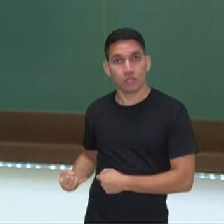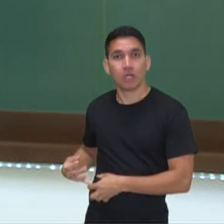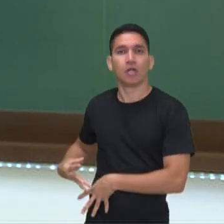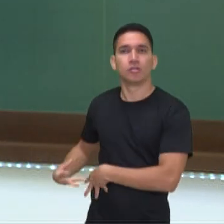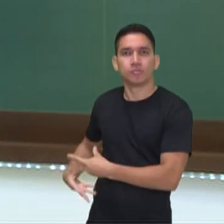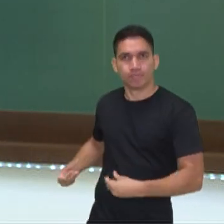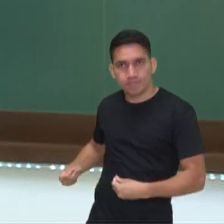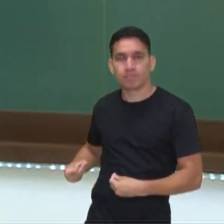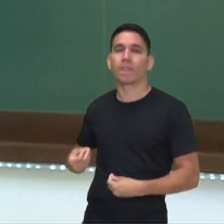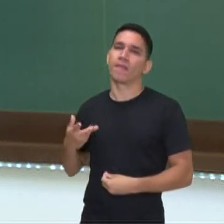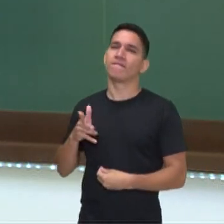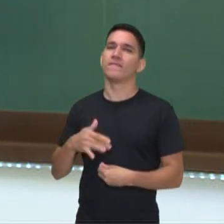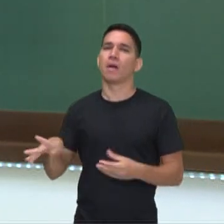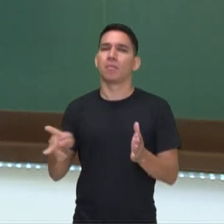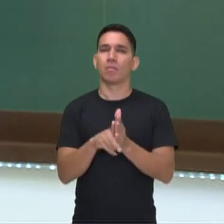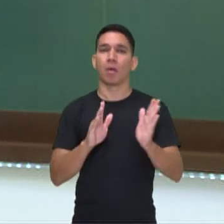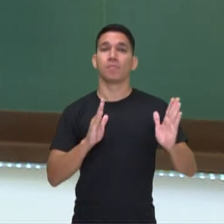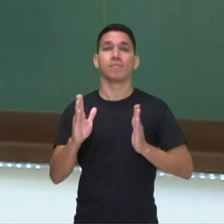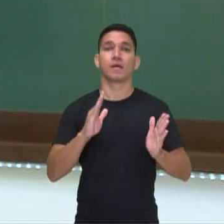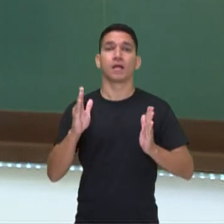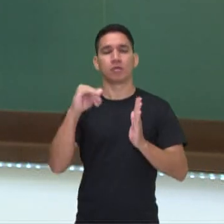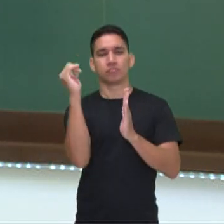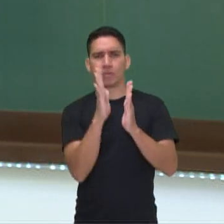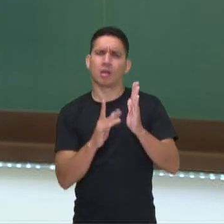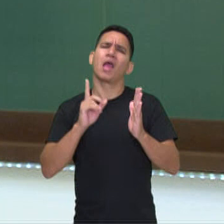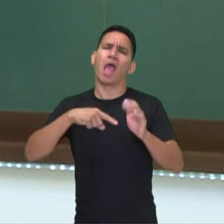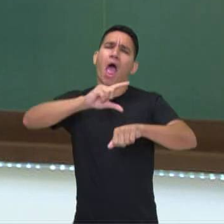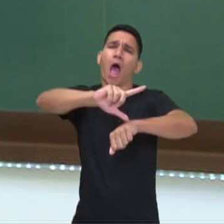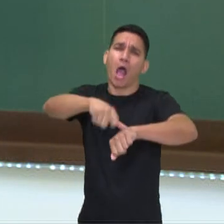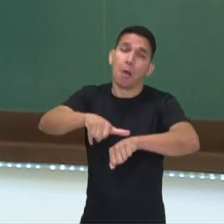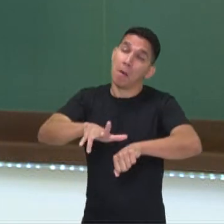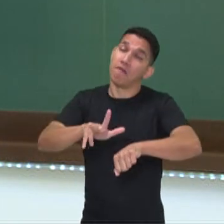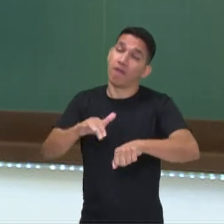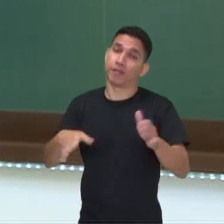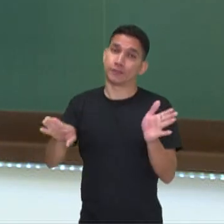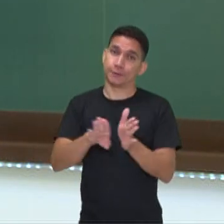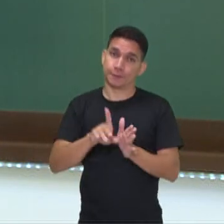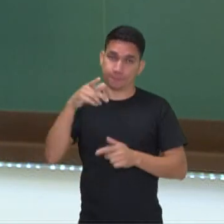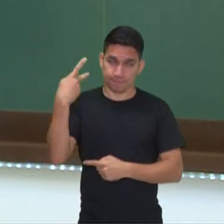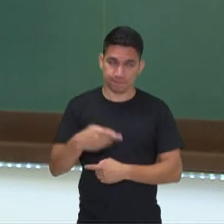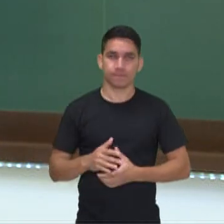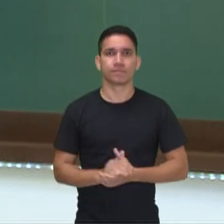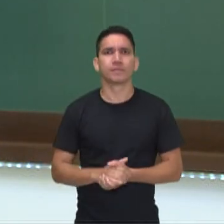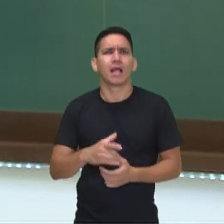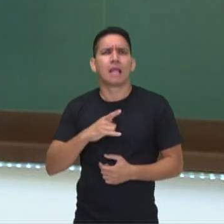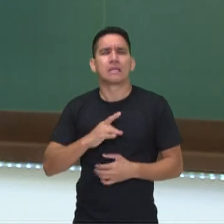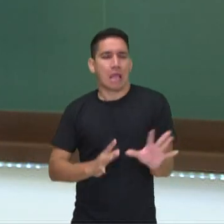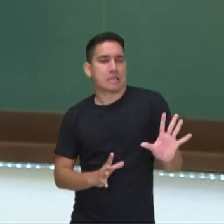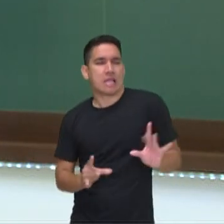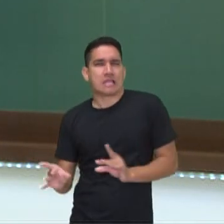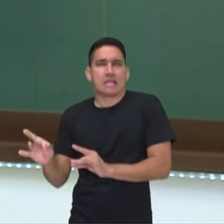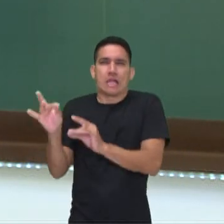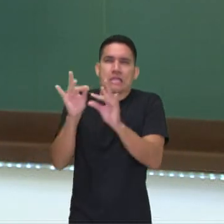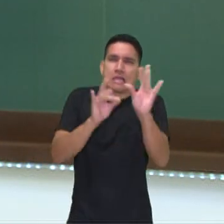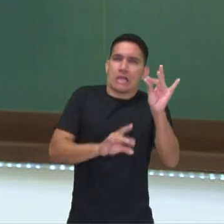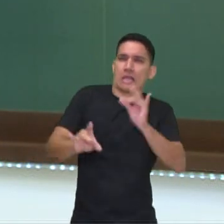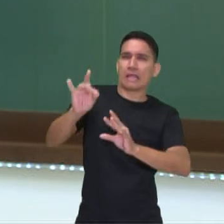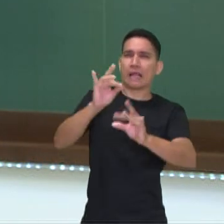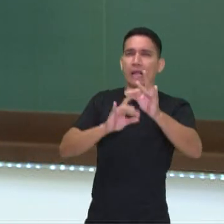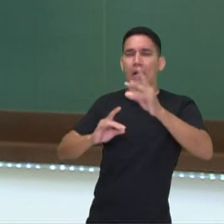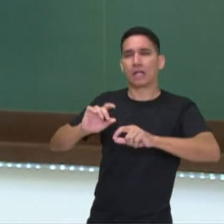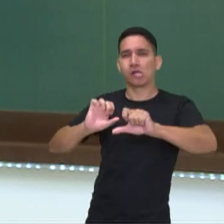nosso barroco, né? Mesmo um barroco entardecido, mas vai chegar aqui. Esse excesso de adorno, contorção, isso